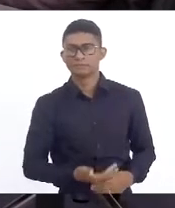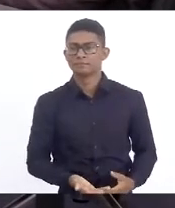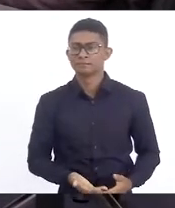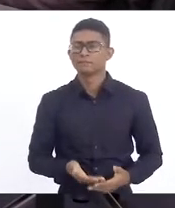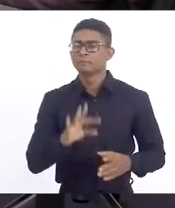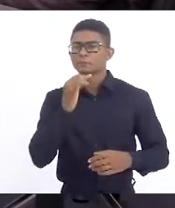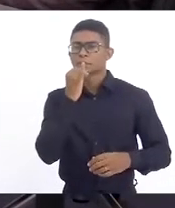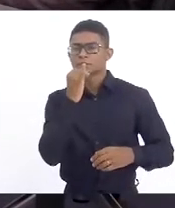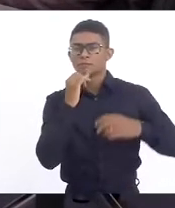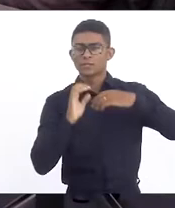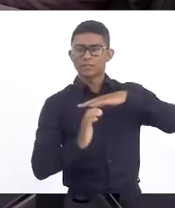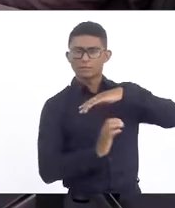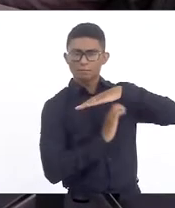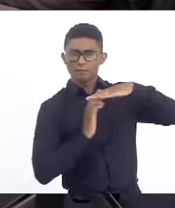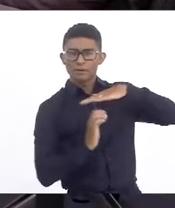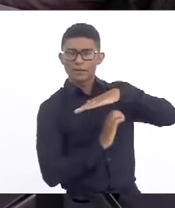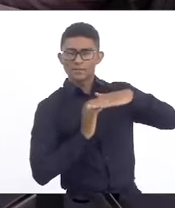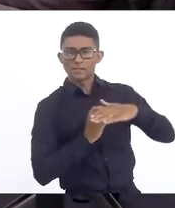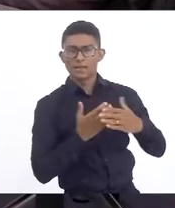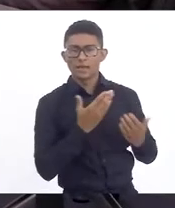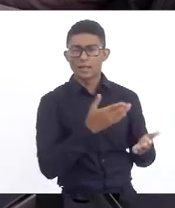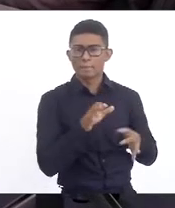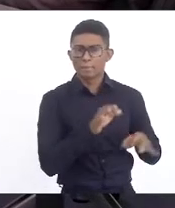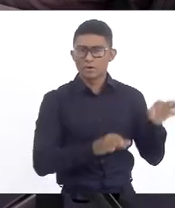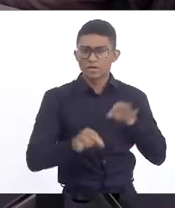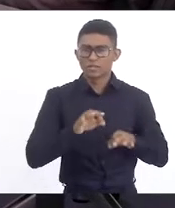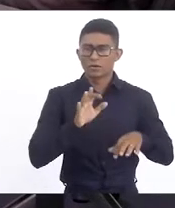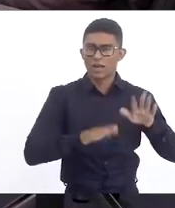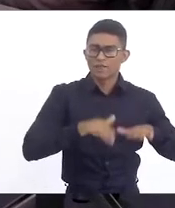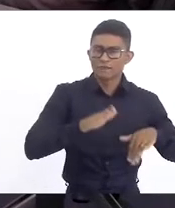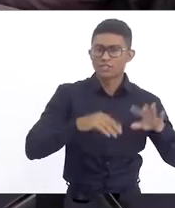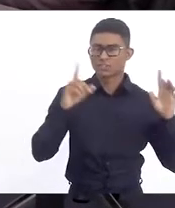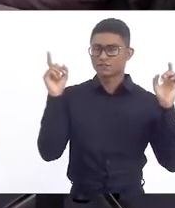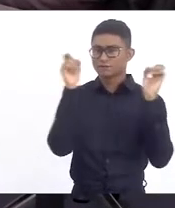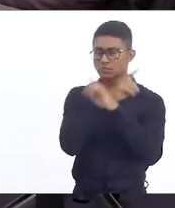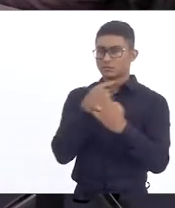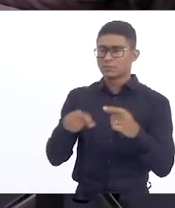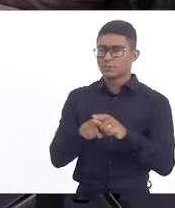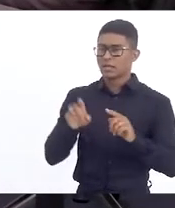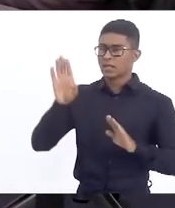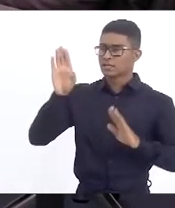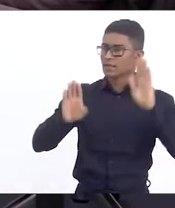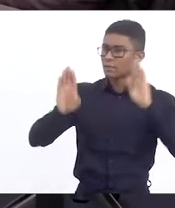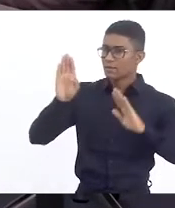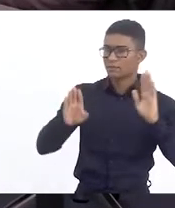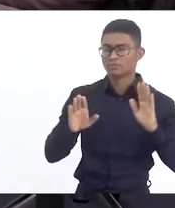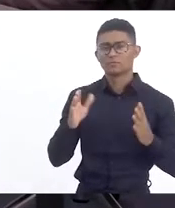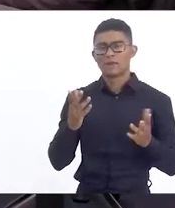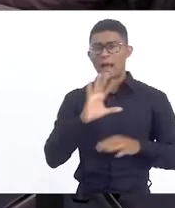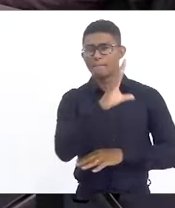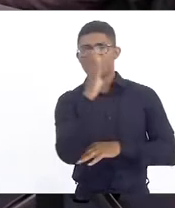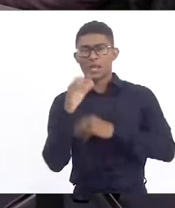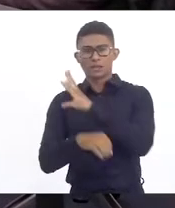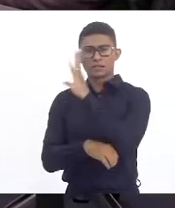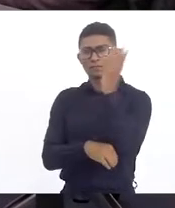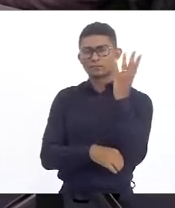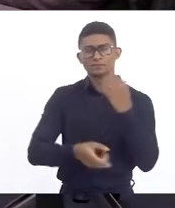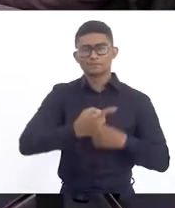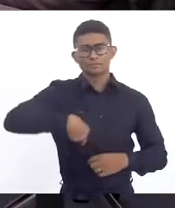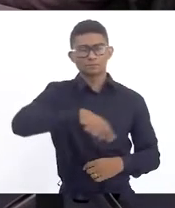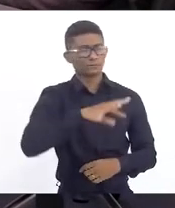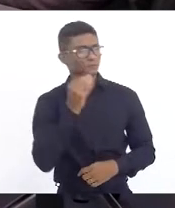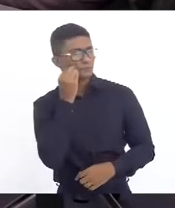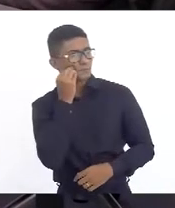da empresa na elaboração de projetos e no licenciamento ambiental. O que nós estamos tentando aqui é um novo